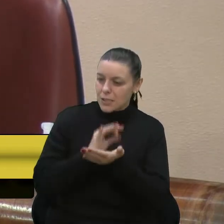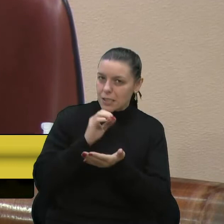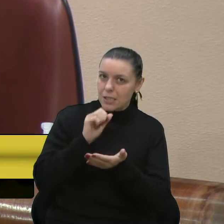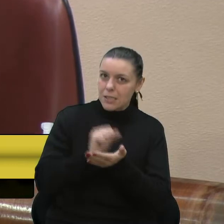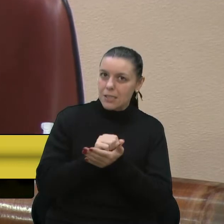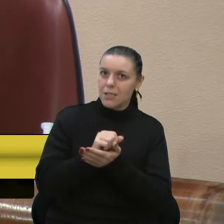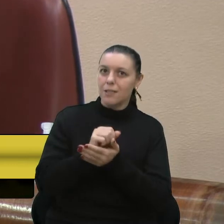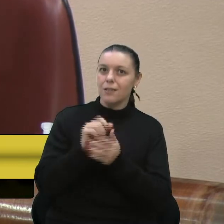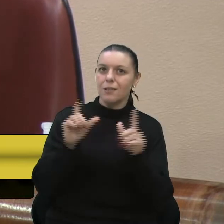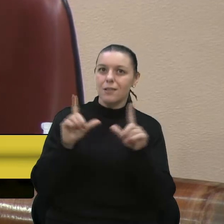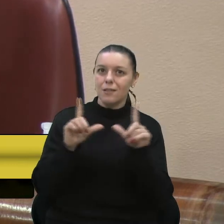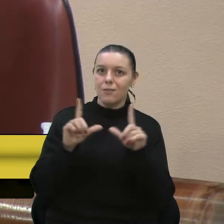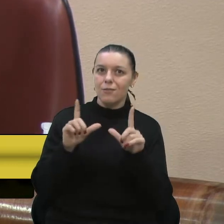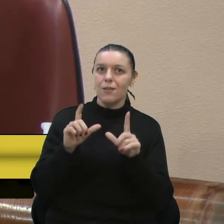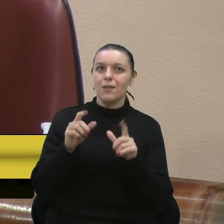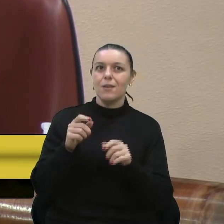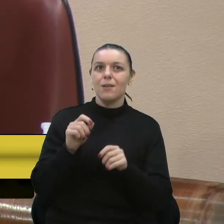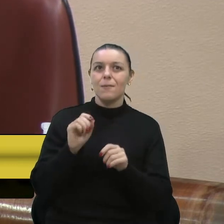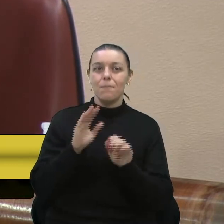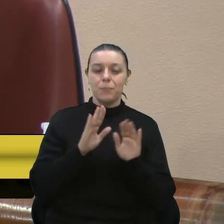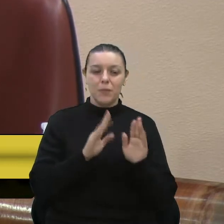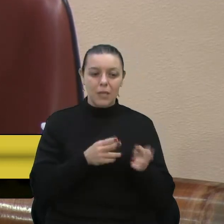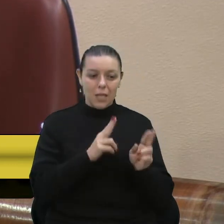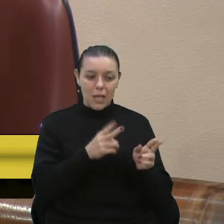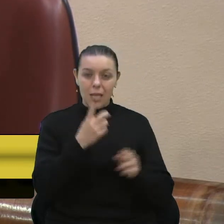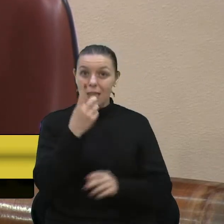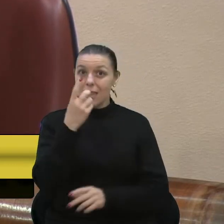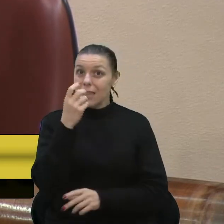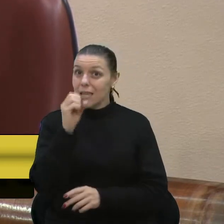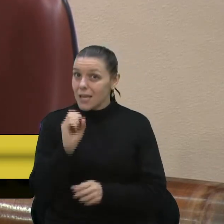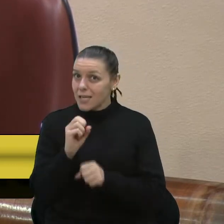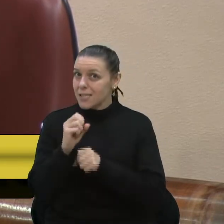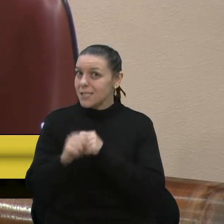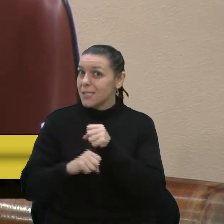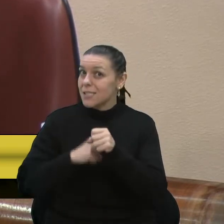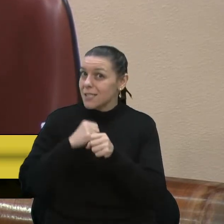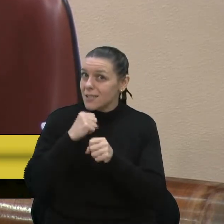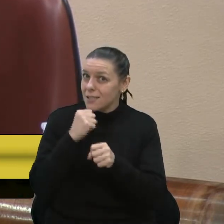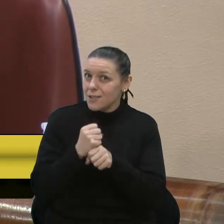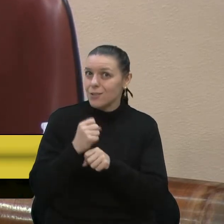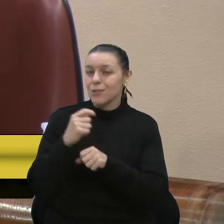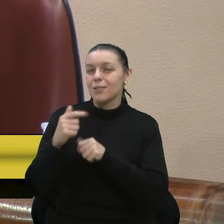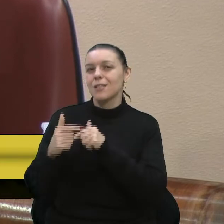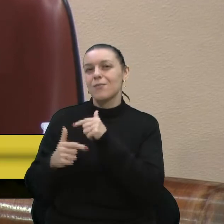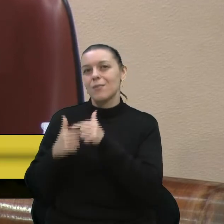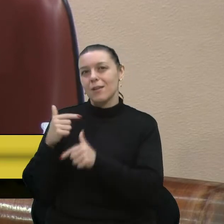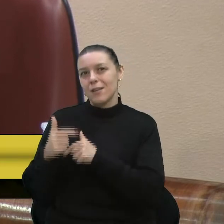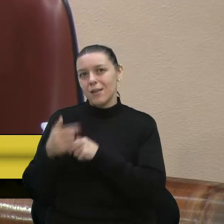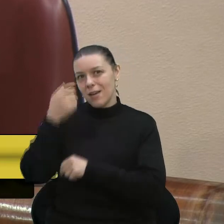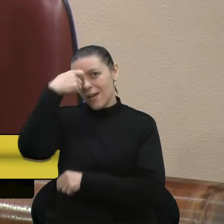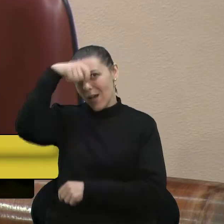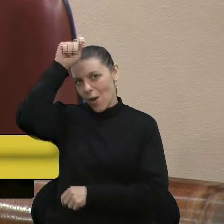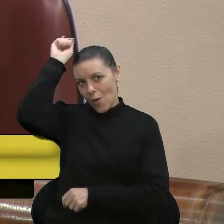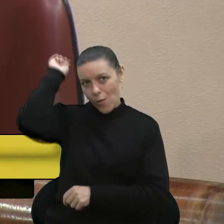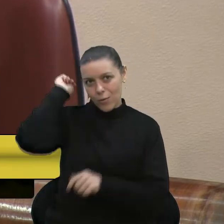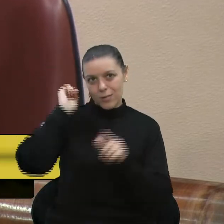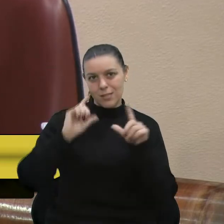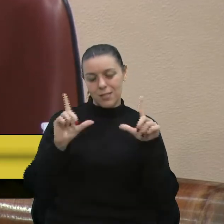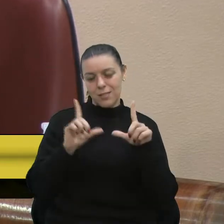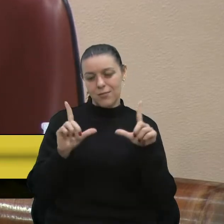ingressei na UX-TV, onde eu fiquei por 10 anos, e eu tive o prazer de ter o Cancian na equipe lá no